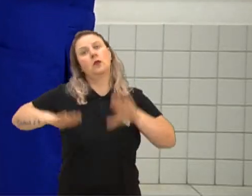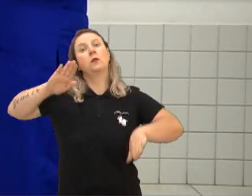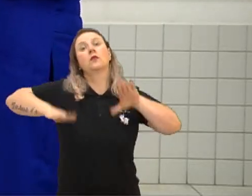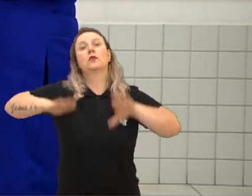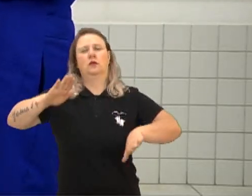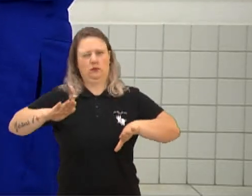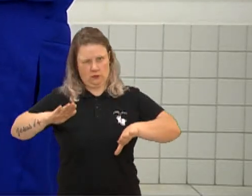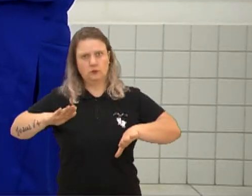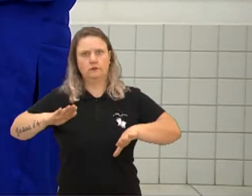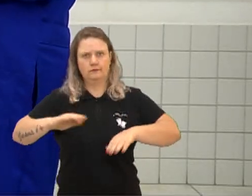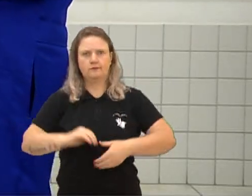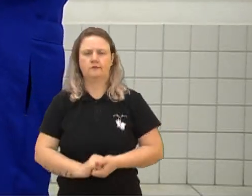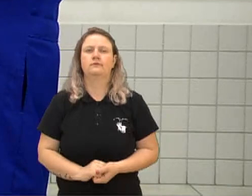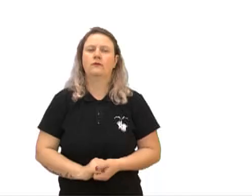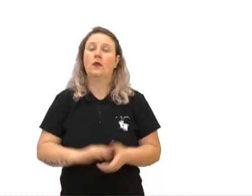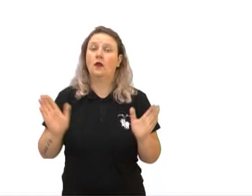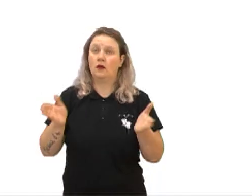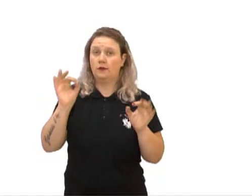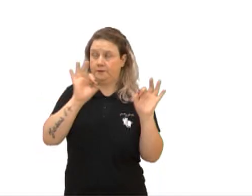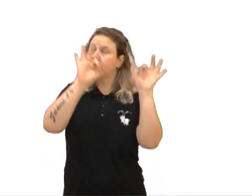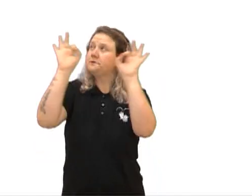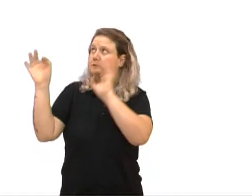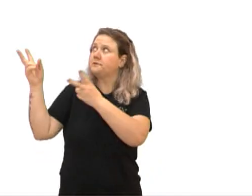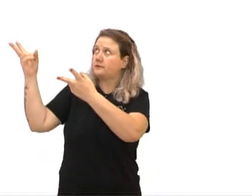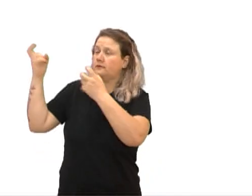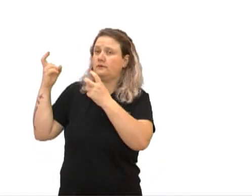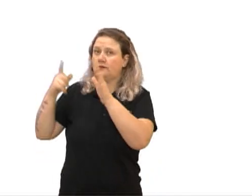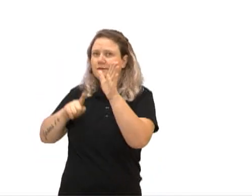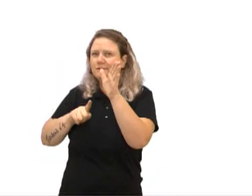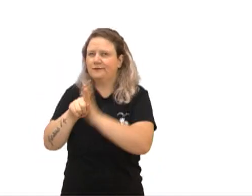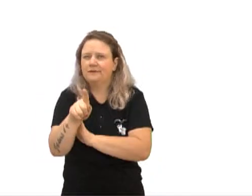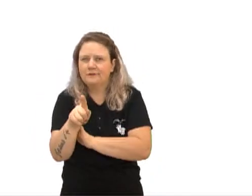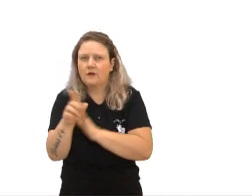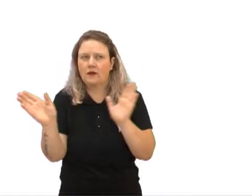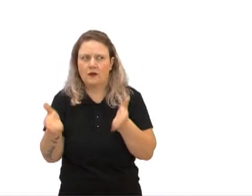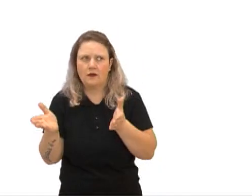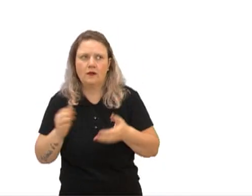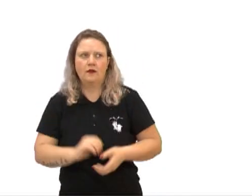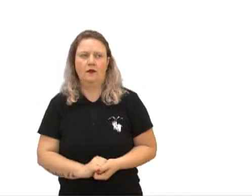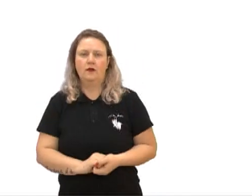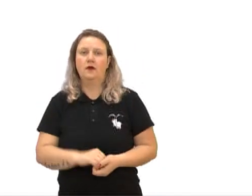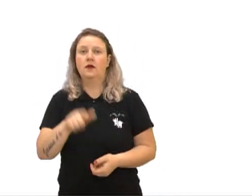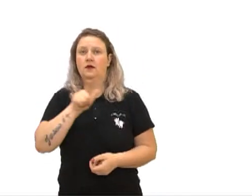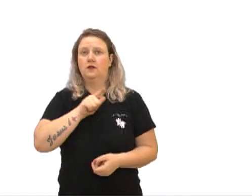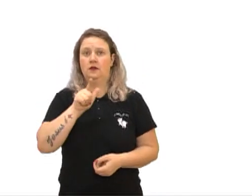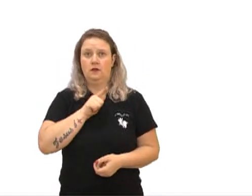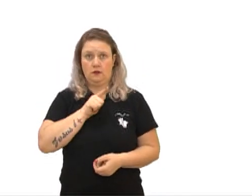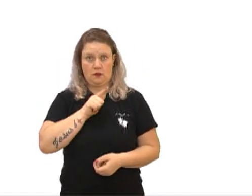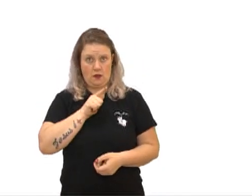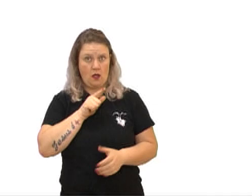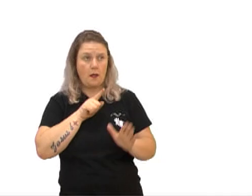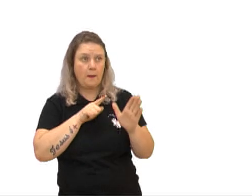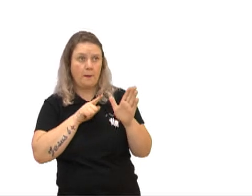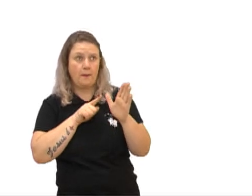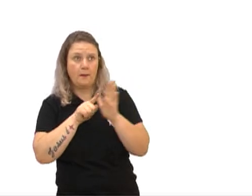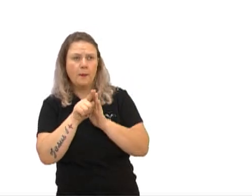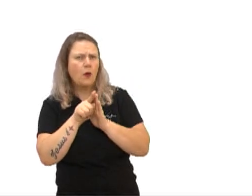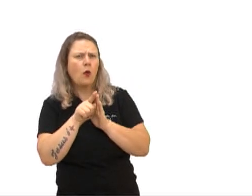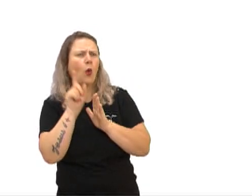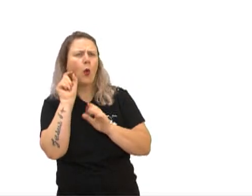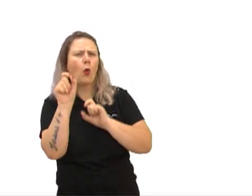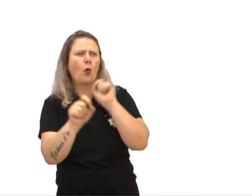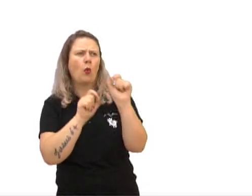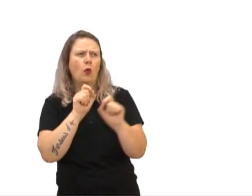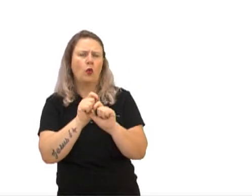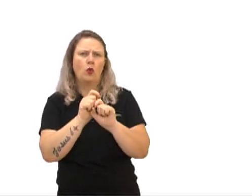dando continuidade aqui, pessoal, observem aqui agora o nosso quiz. Então, no nosso quiz, a gente tem o seguinte enunciado para vocês analisar. No